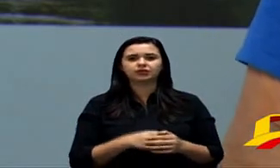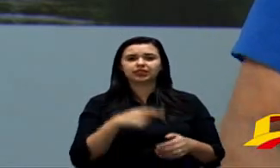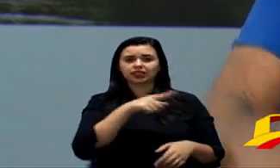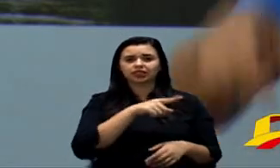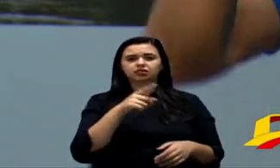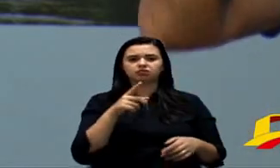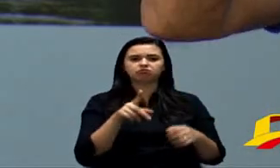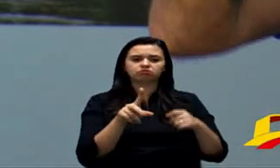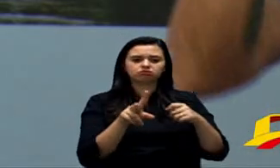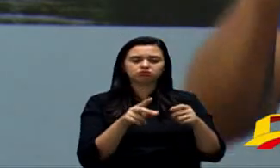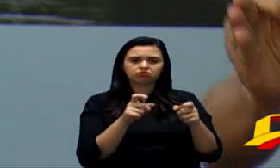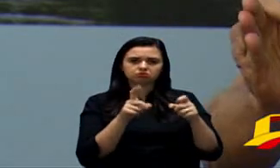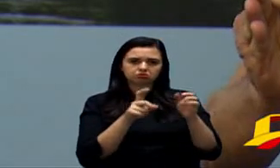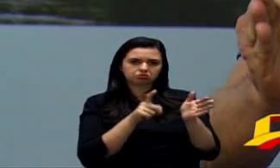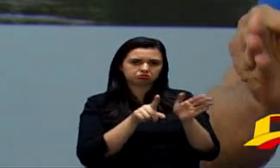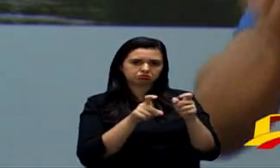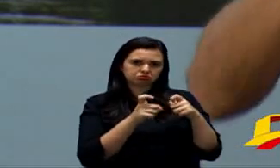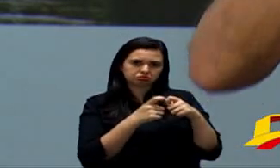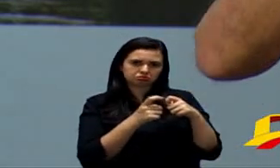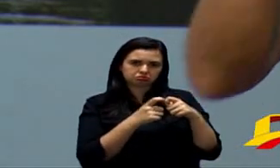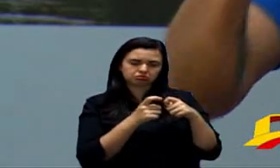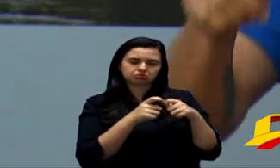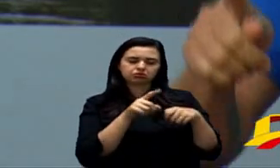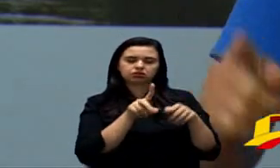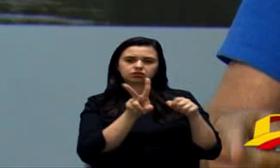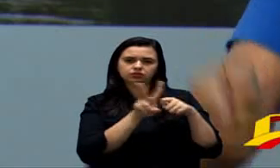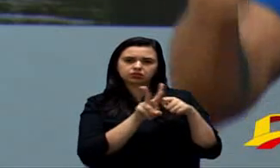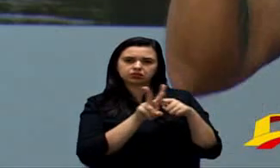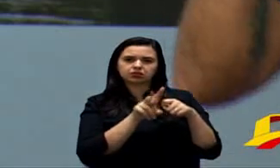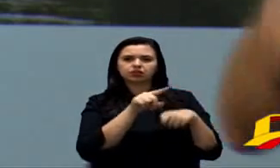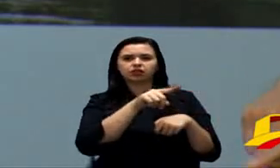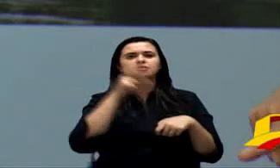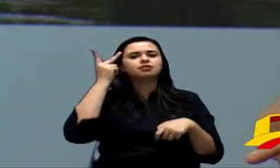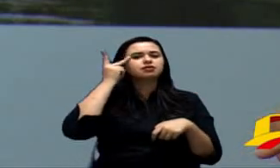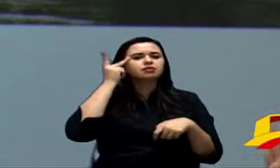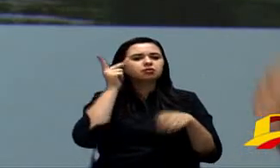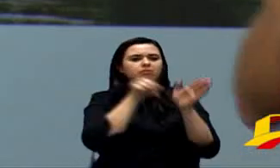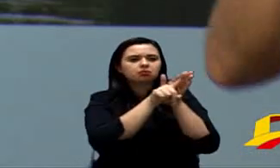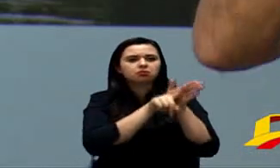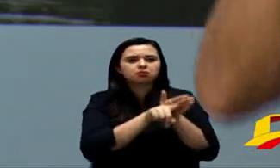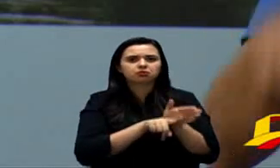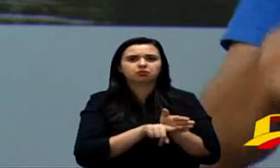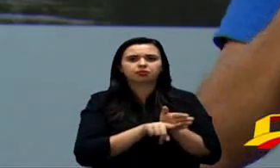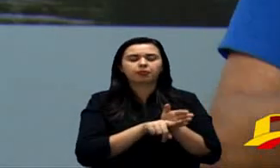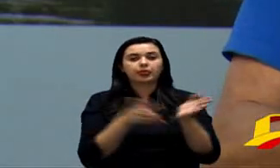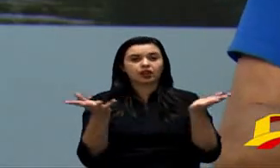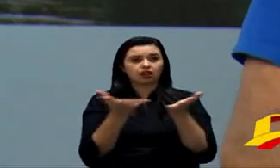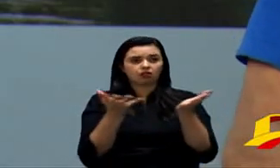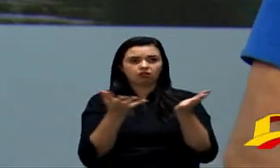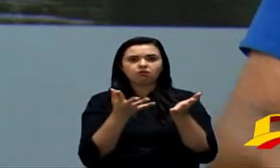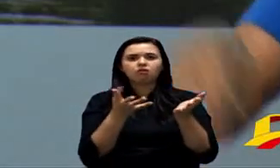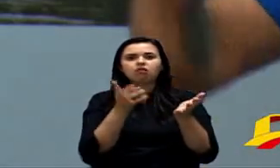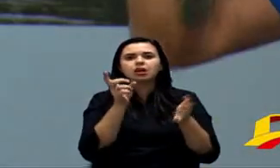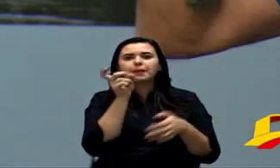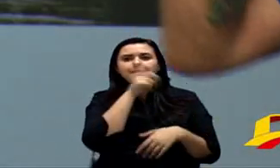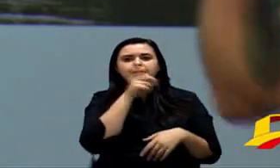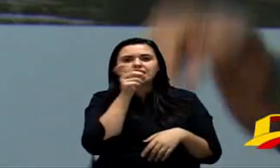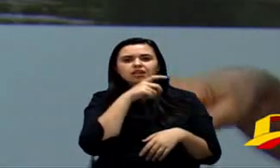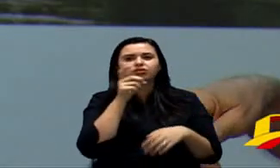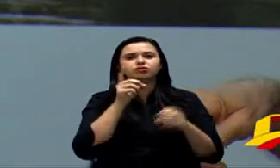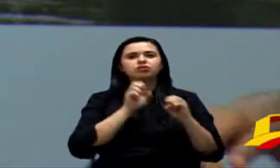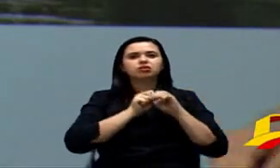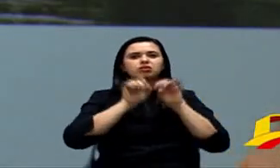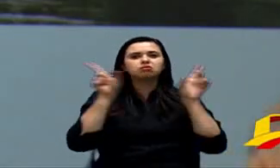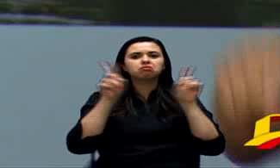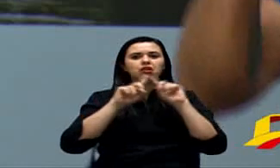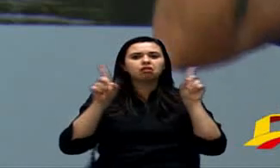Paulo. Então, assim, é uma falácia tudo isso que se faz. Então, por fim, o que se faz aqui, o que se fez na